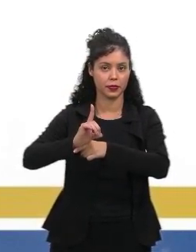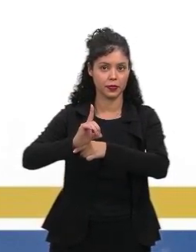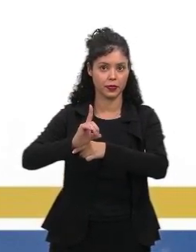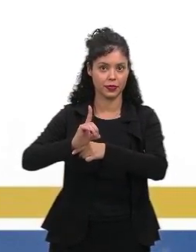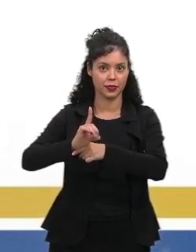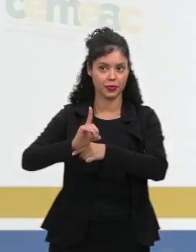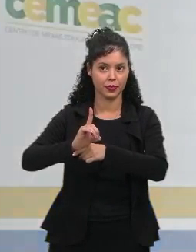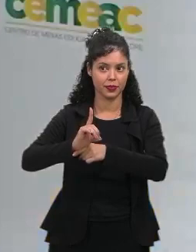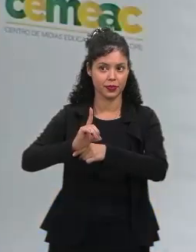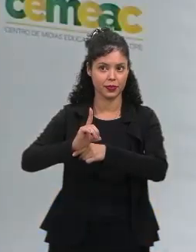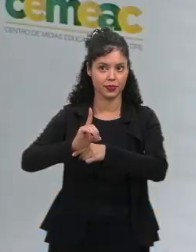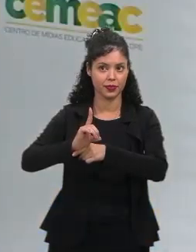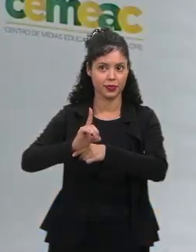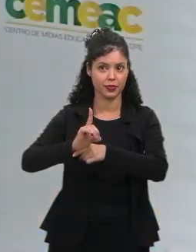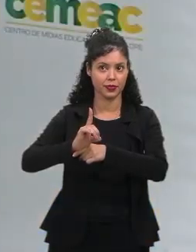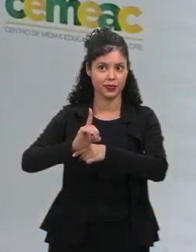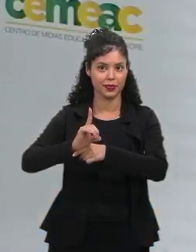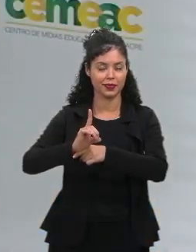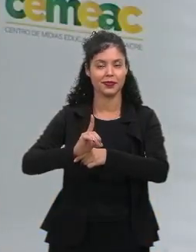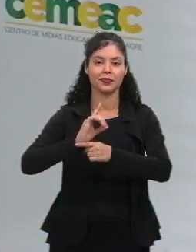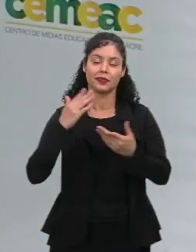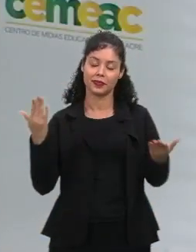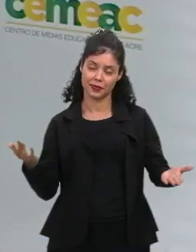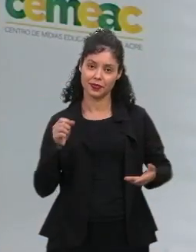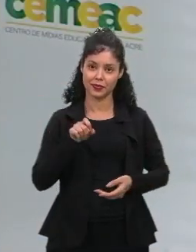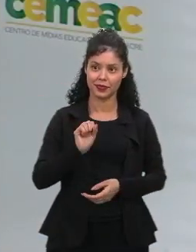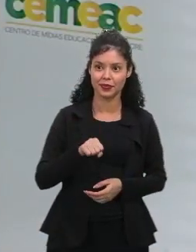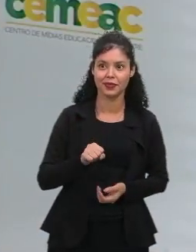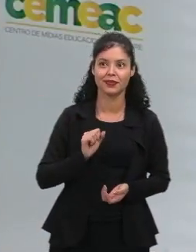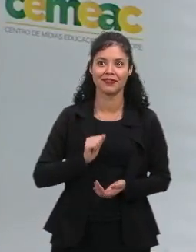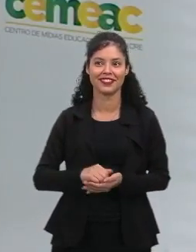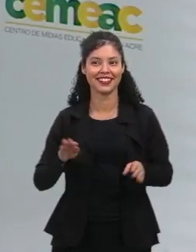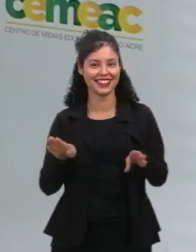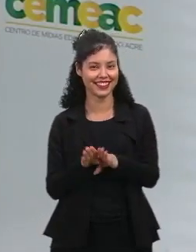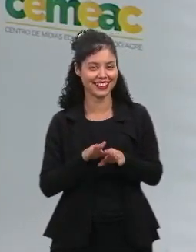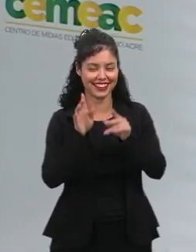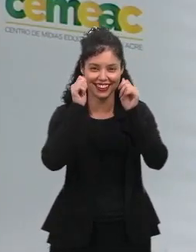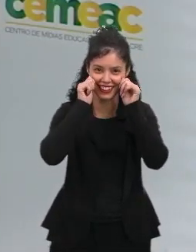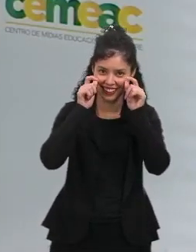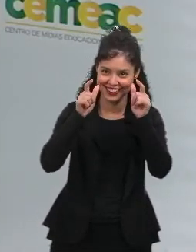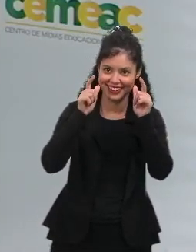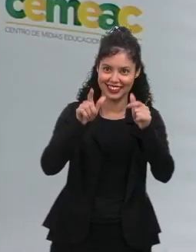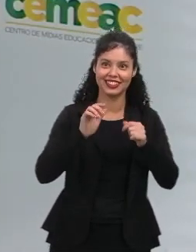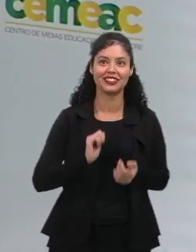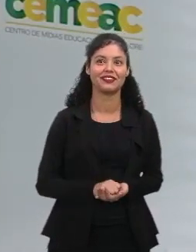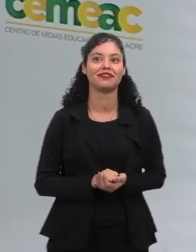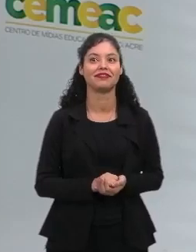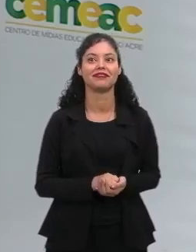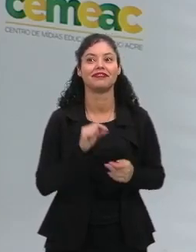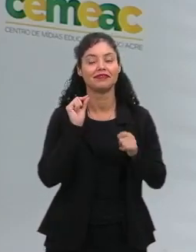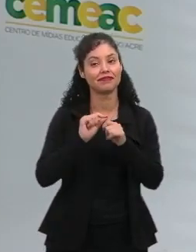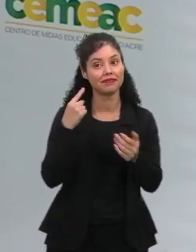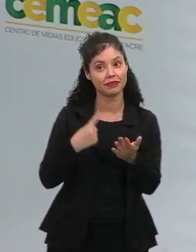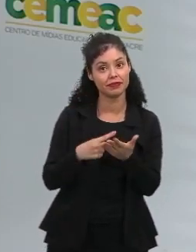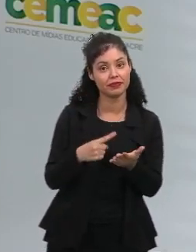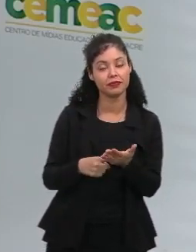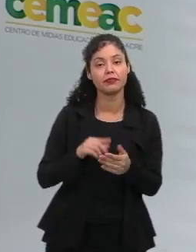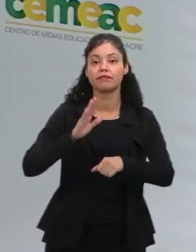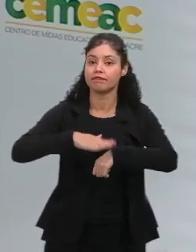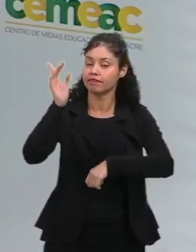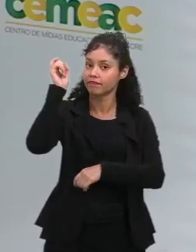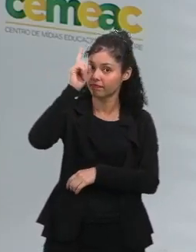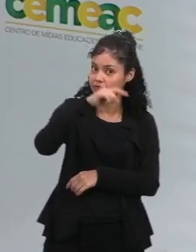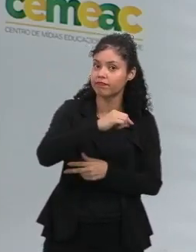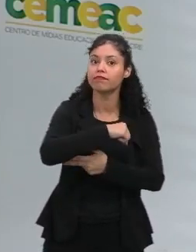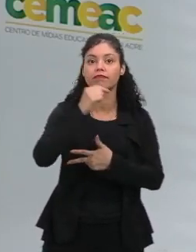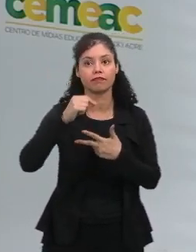D. Gabarito letra D de Douglão, é isso mesmo. Gente, atenção, nessa questão, ela foi considerada a questão mais difícil